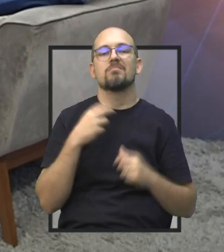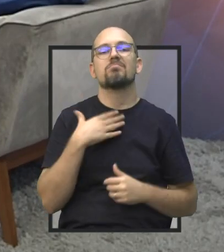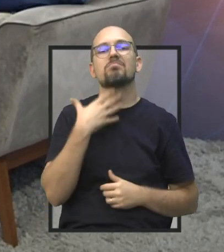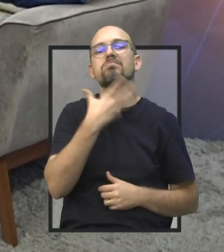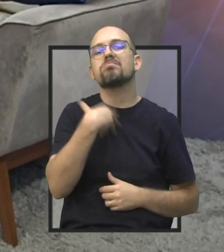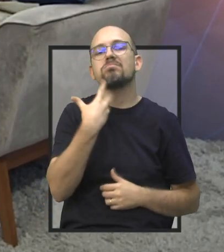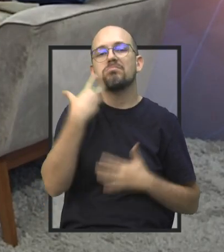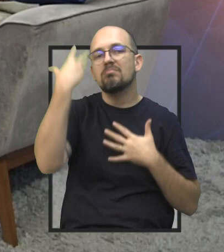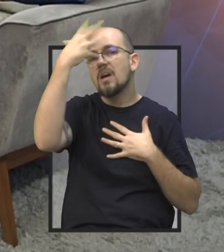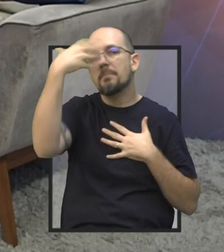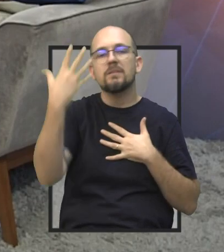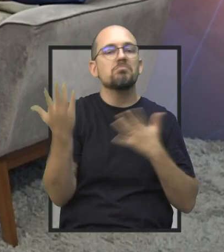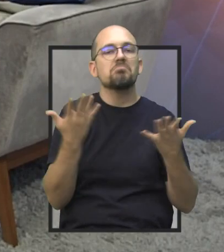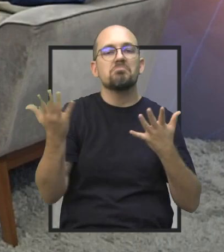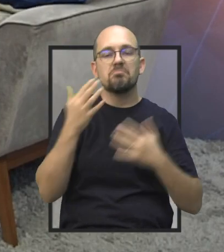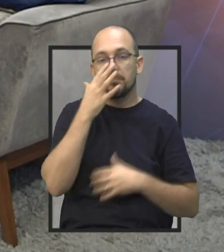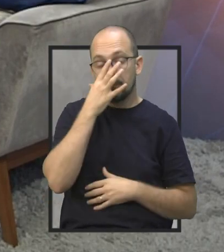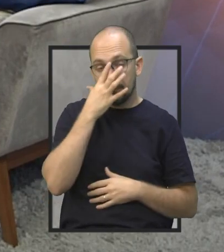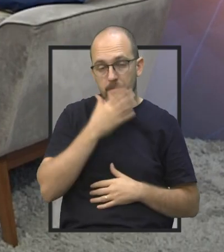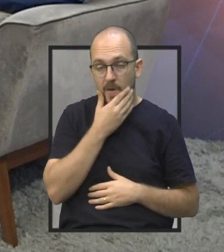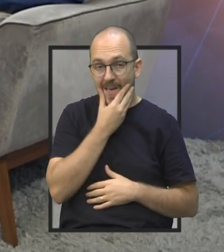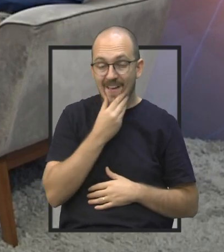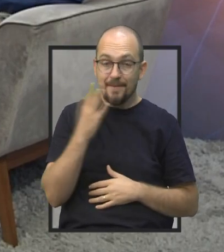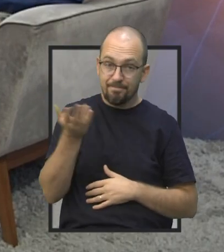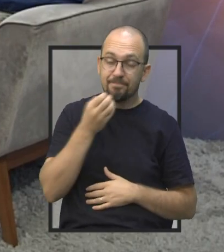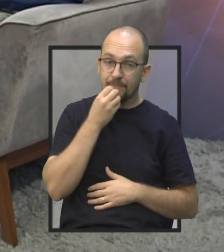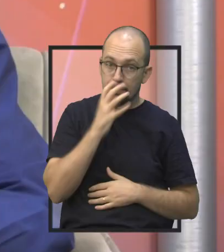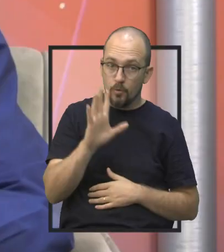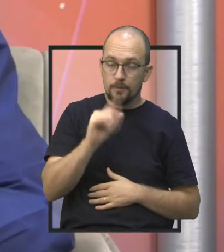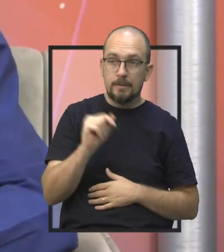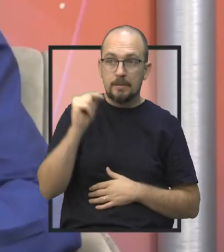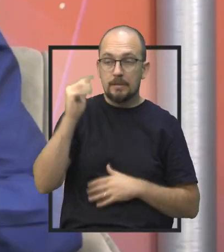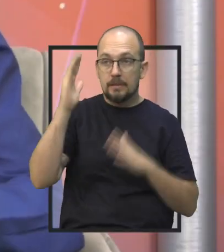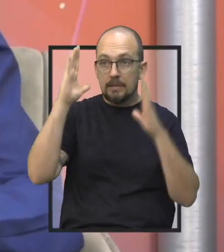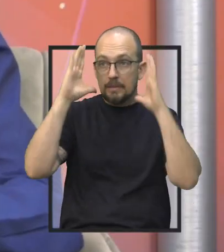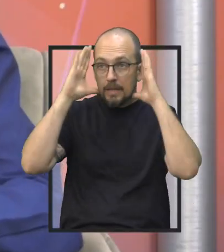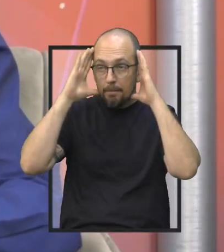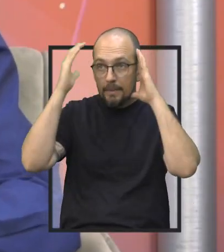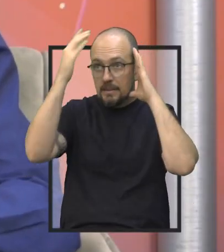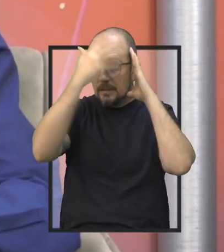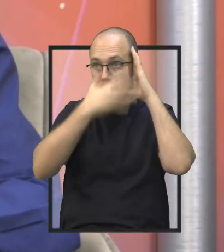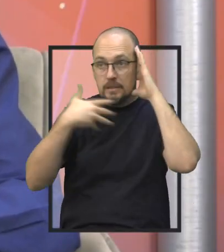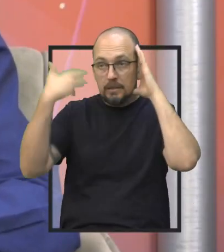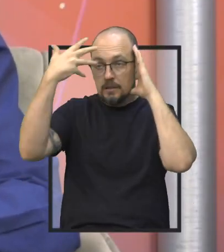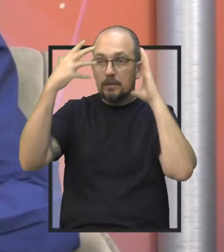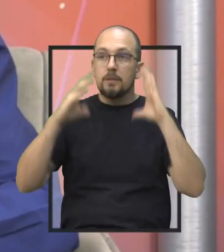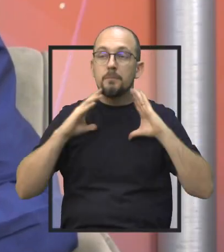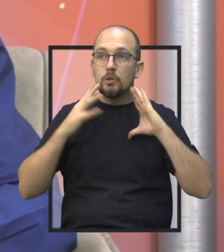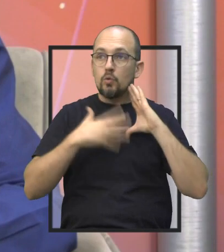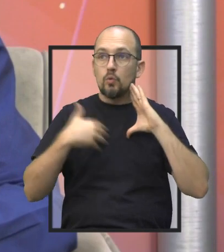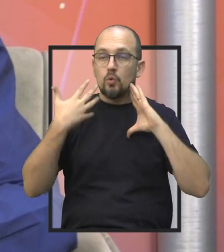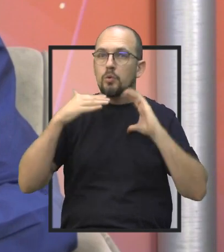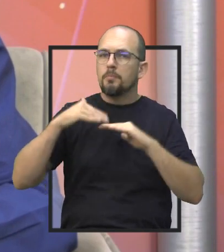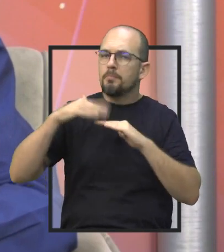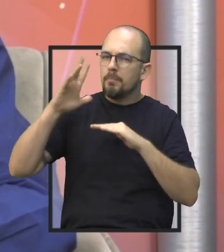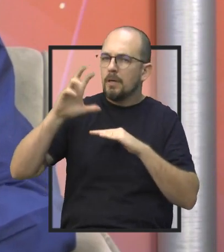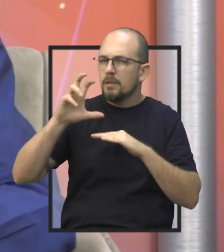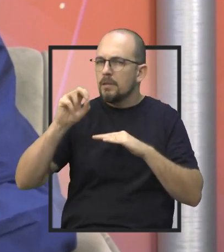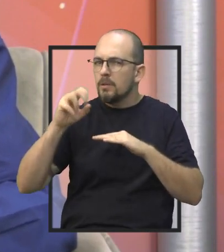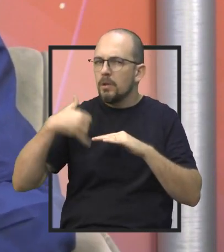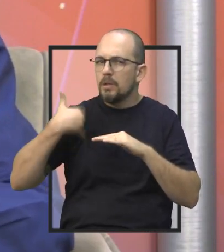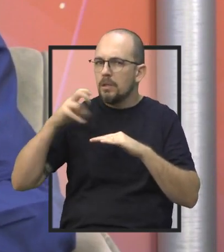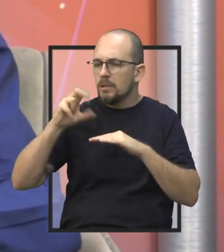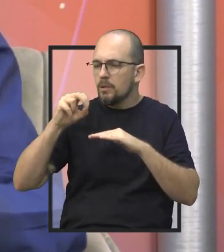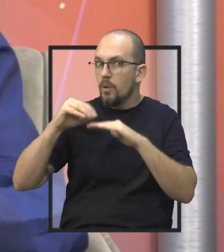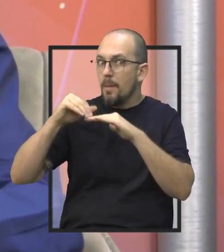de câncer? Bom, na cabeça e pescoço é mais frequente numa população acima dos 50 anos,